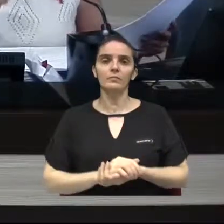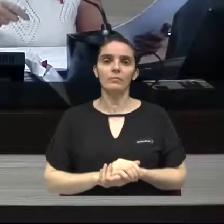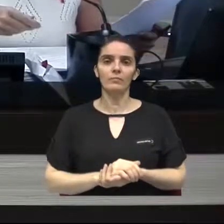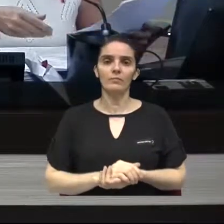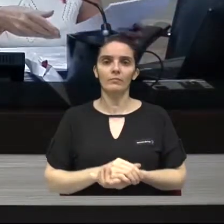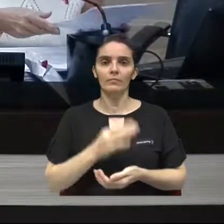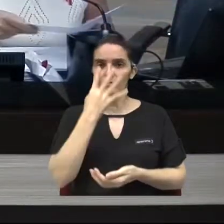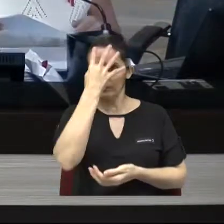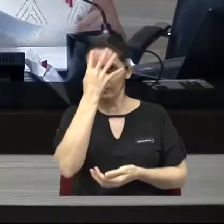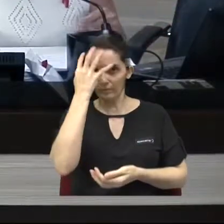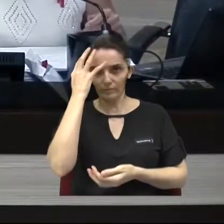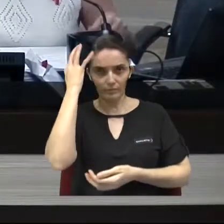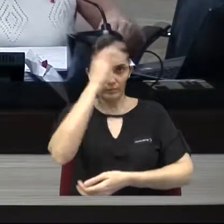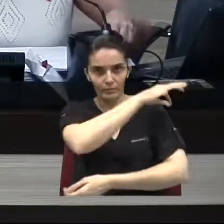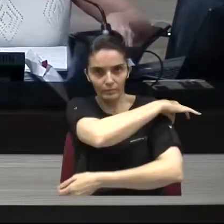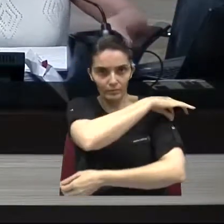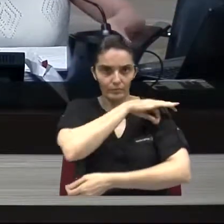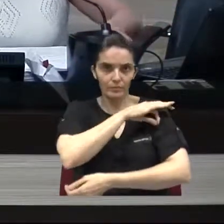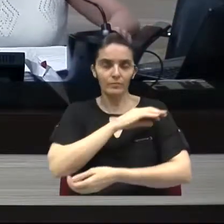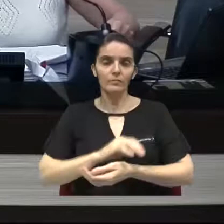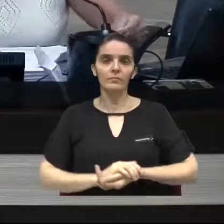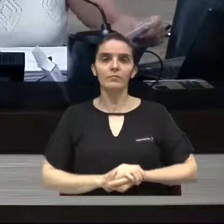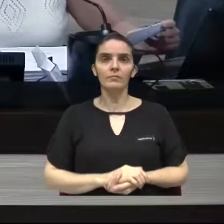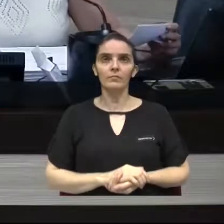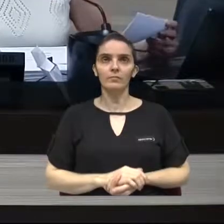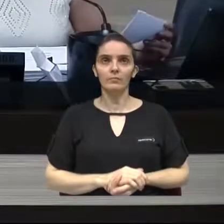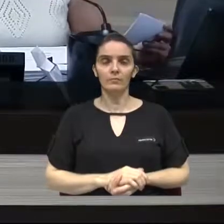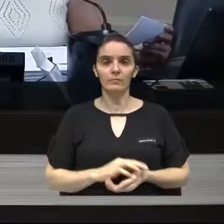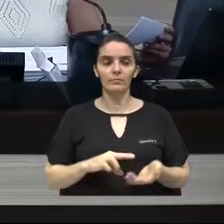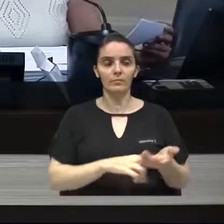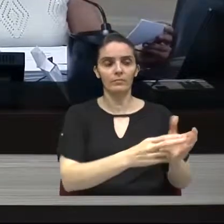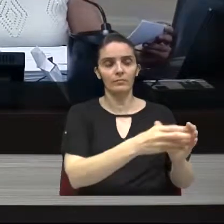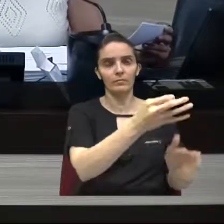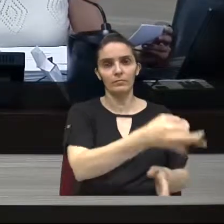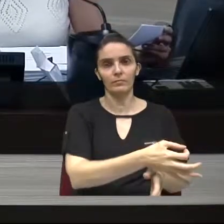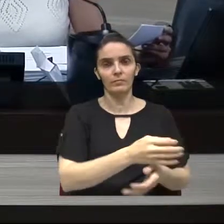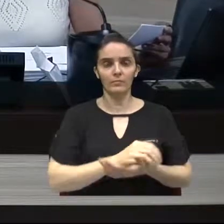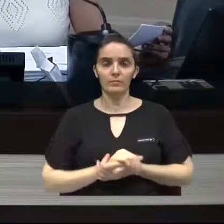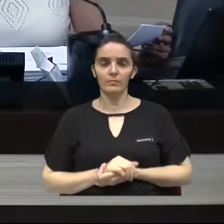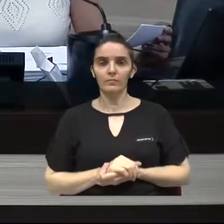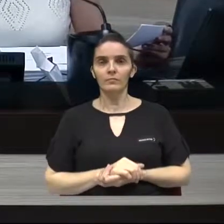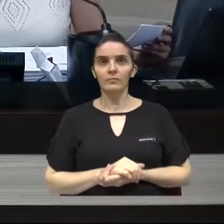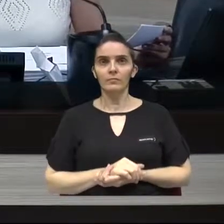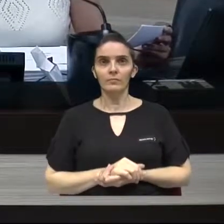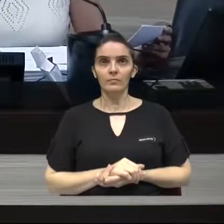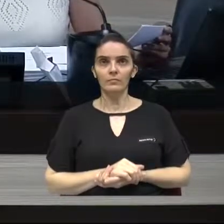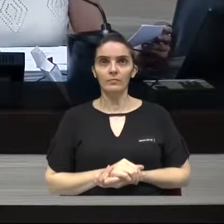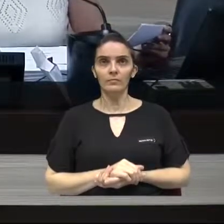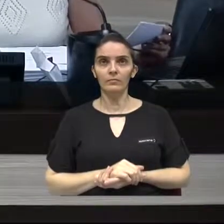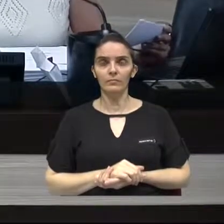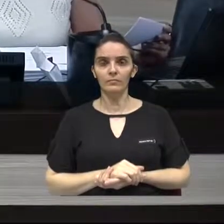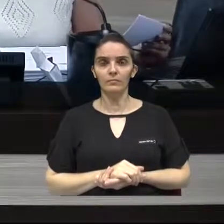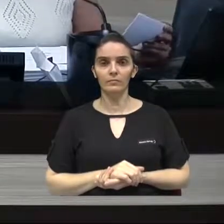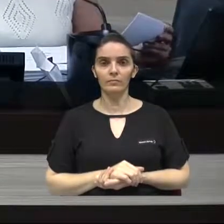Mário Celso Botion, Prefeito Municipal. Encaminhe-se às comissões competentes.